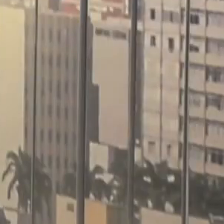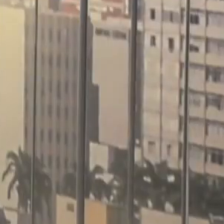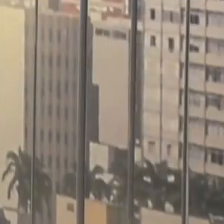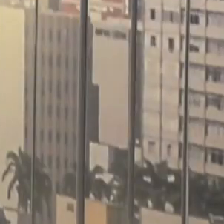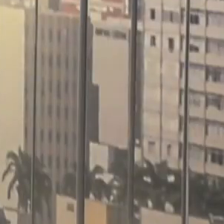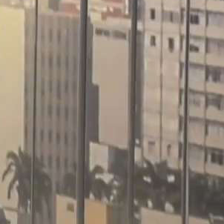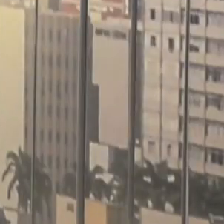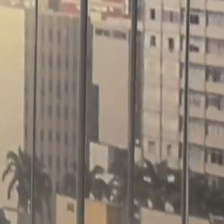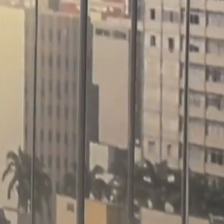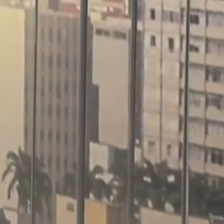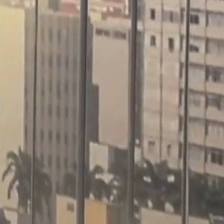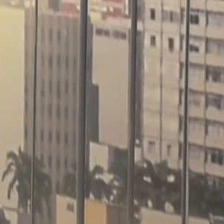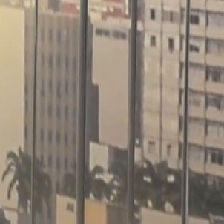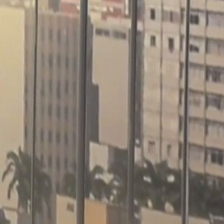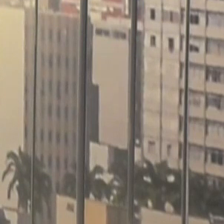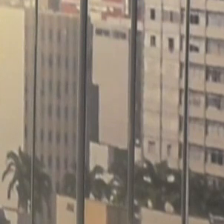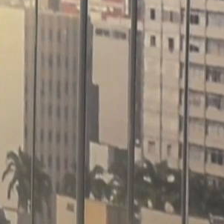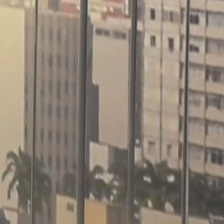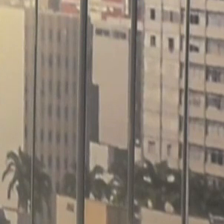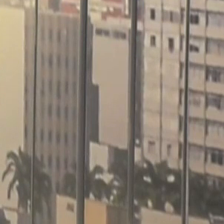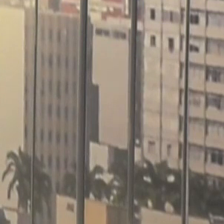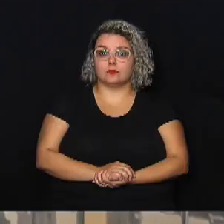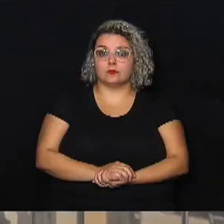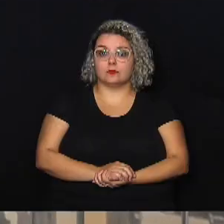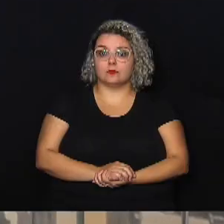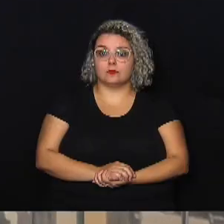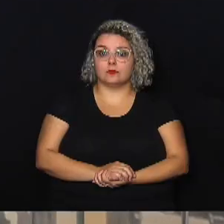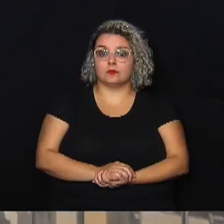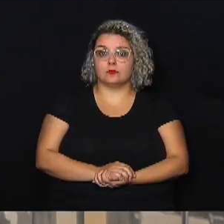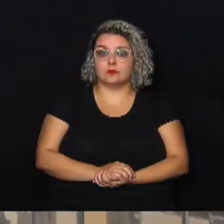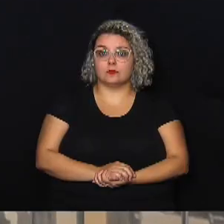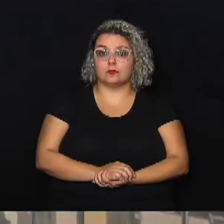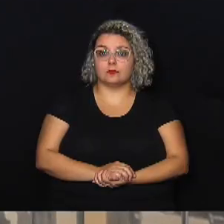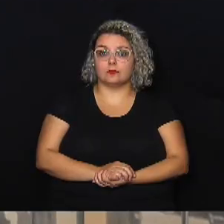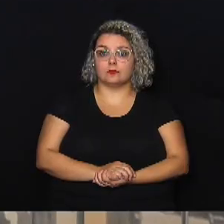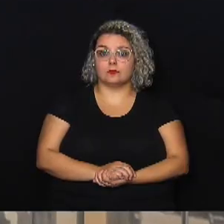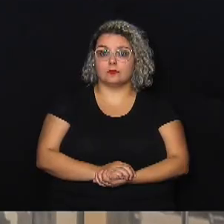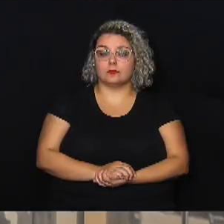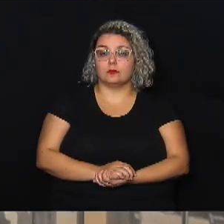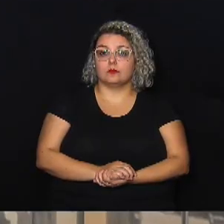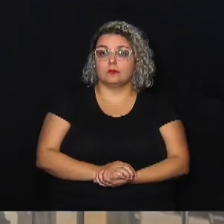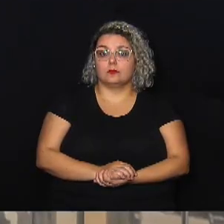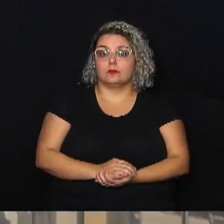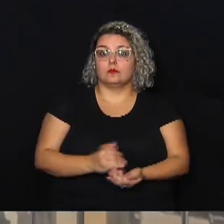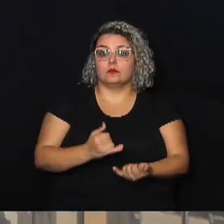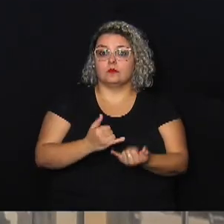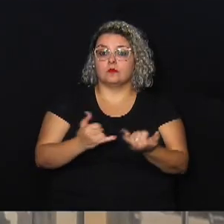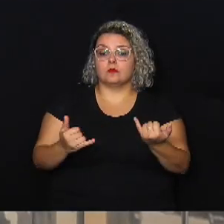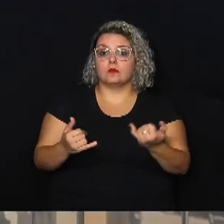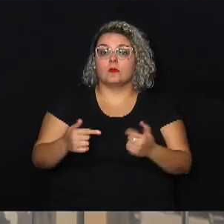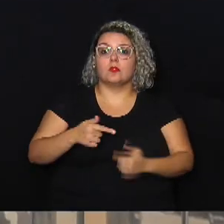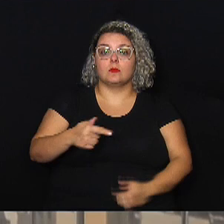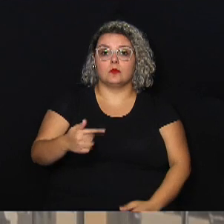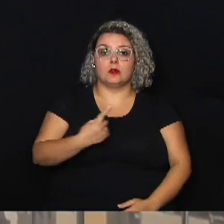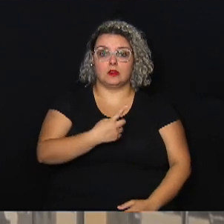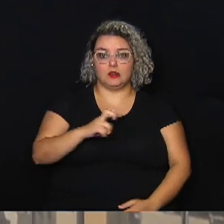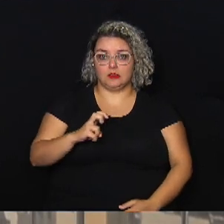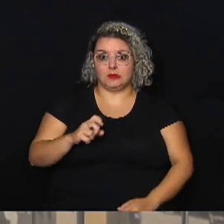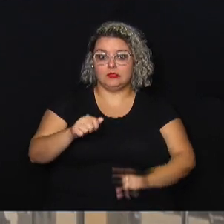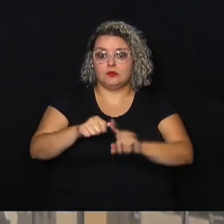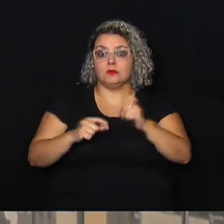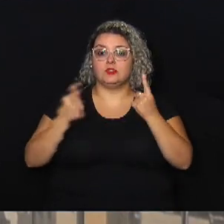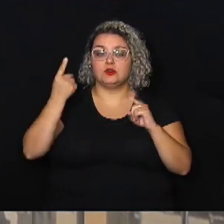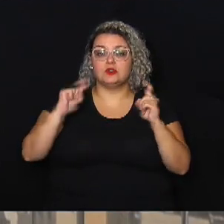Olá, seja bem-vinda, seja bem-vindo. Chegamos ao meio da semana, quarta-feira, 15 de fevereiro de